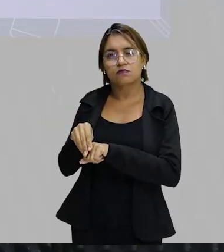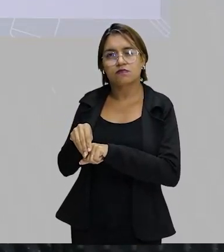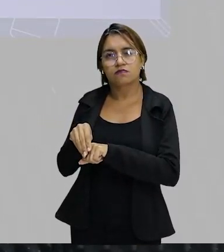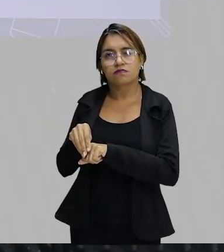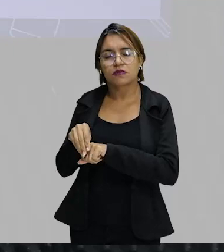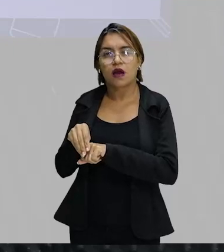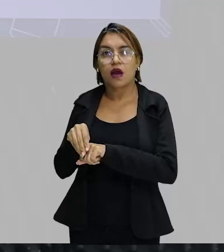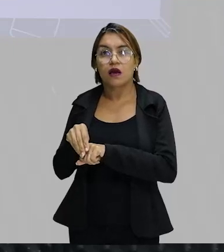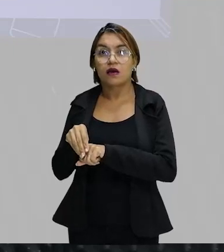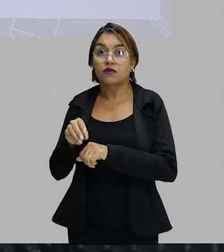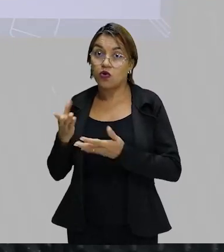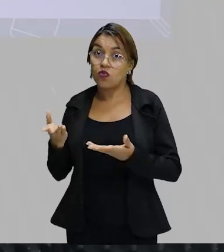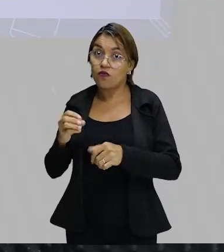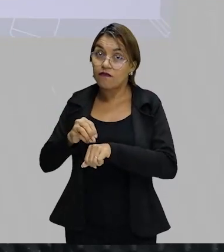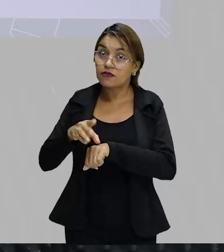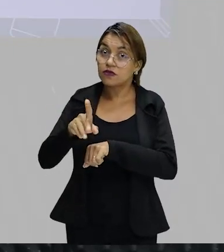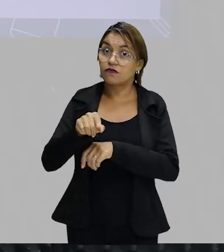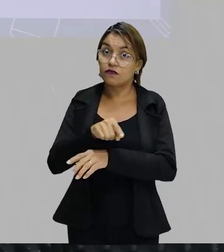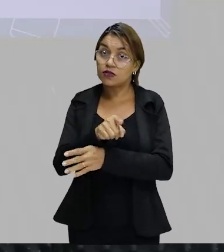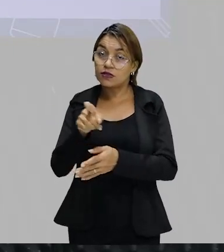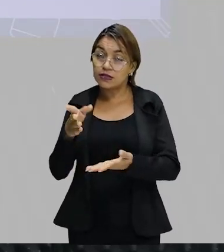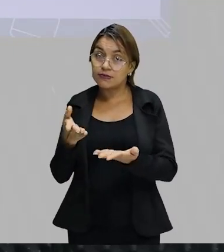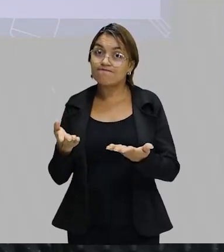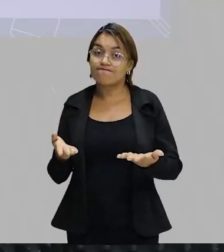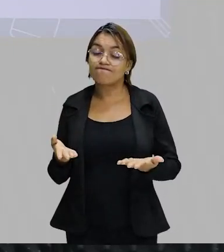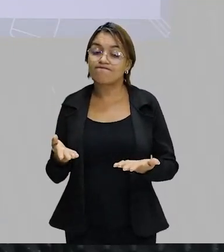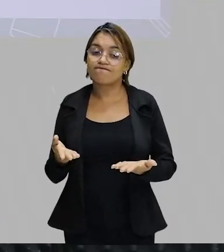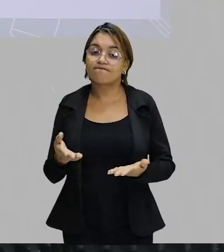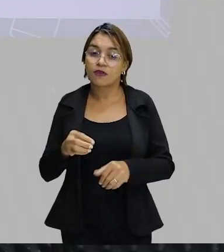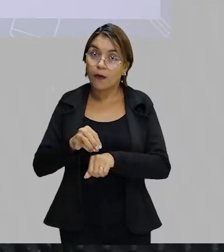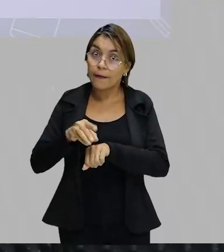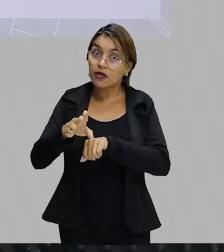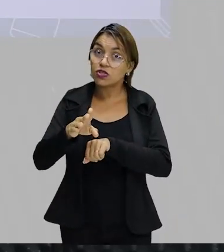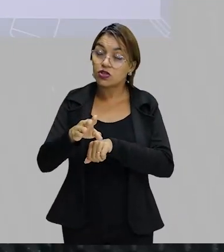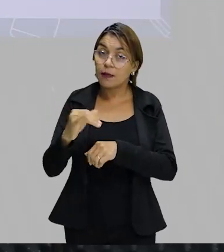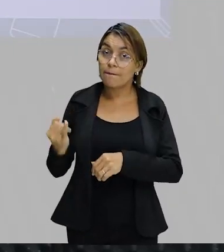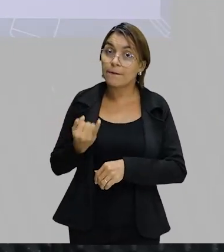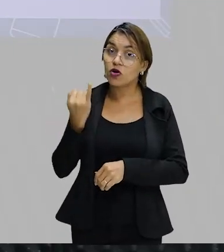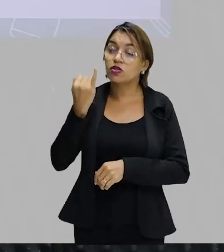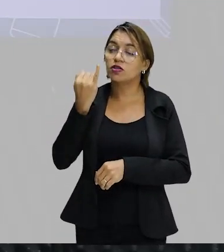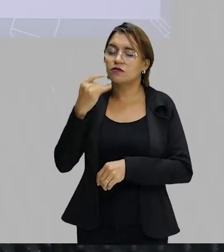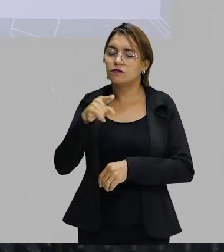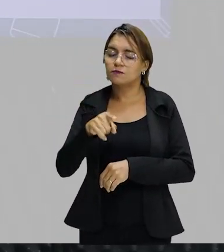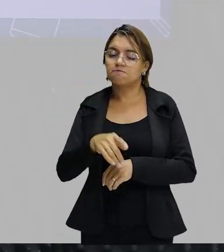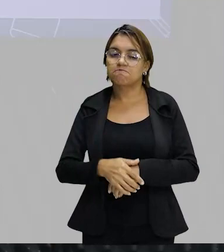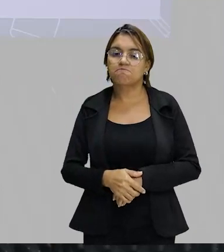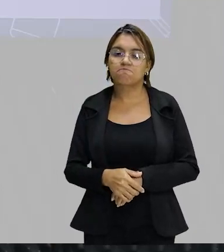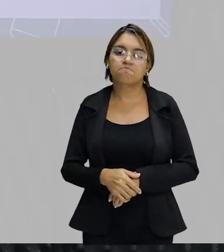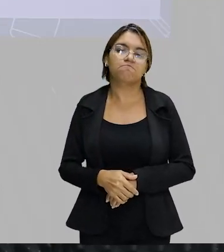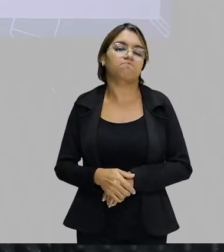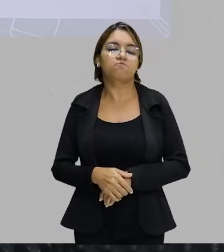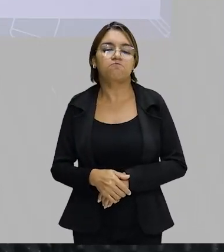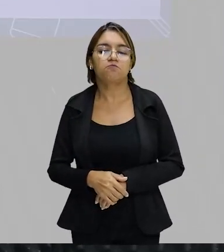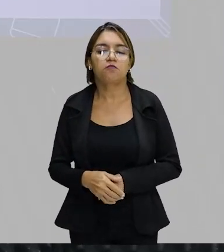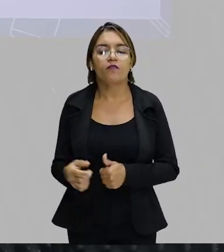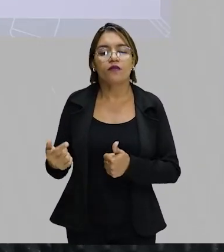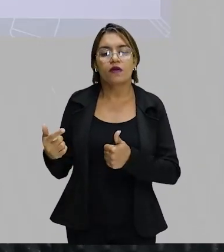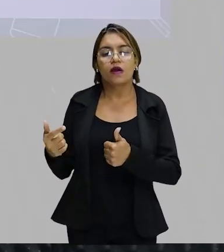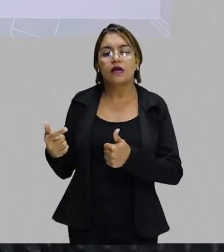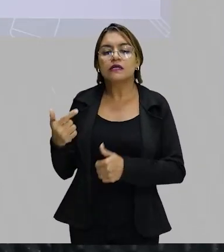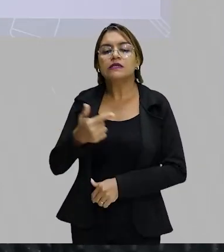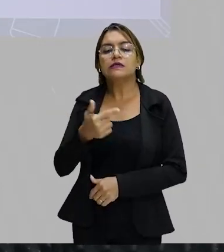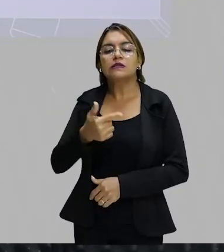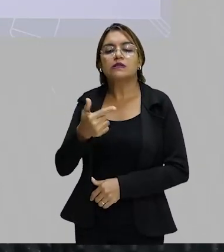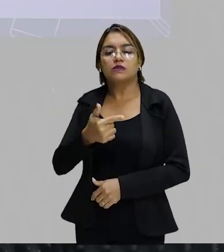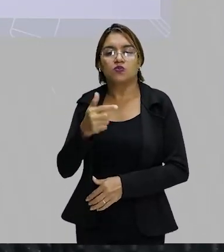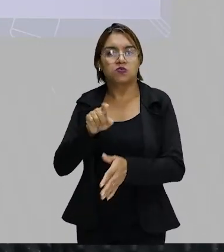não avisou, estou avisando a vocês então, tá bom? Olha essa dica, pega essa dica que ela é importante para você. Na segunda questão,